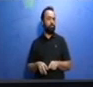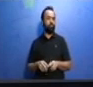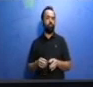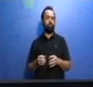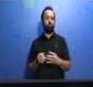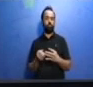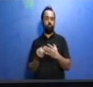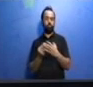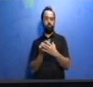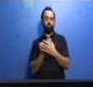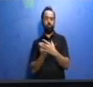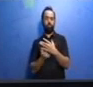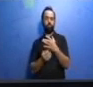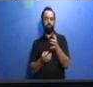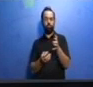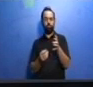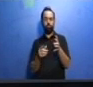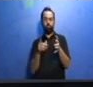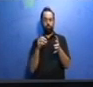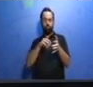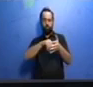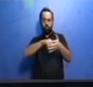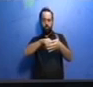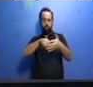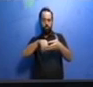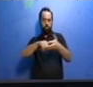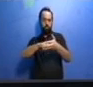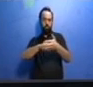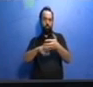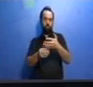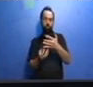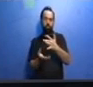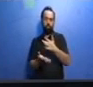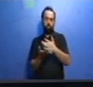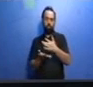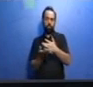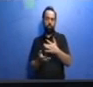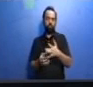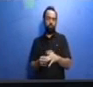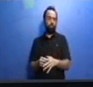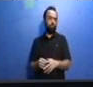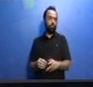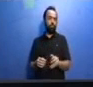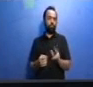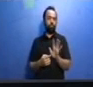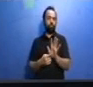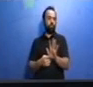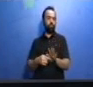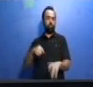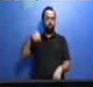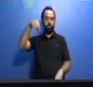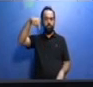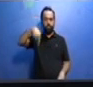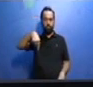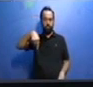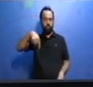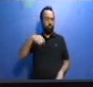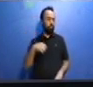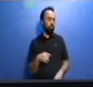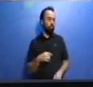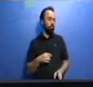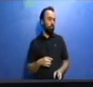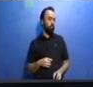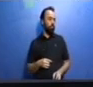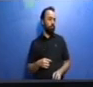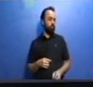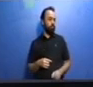um precipitado, uma seta indicando para baixo, porque o precipitado ele se forma no fundo, né, do recipiente. E além